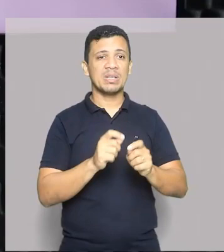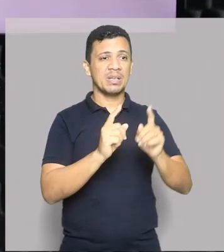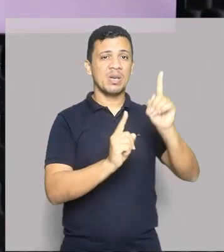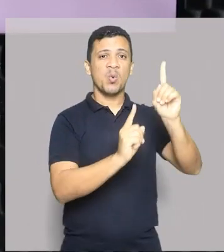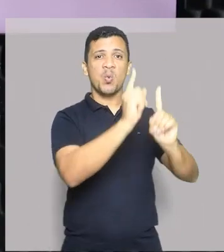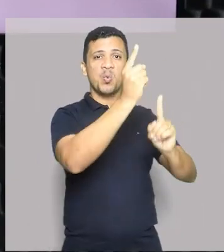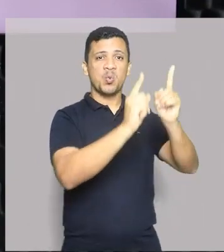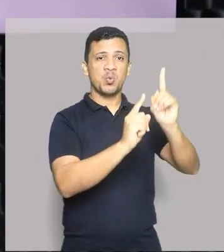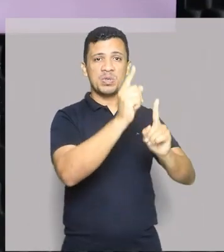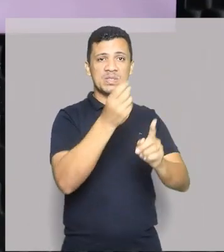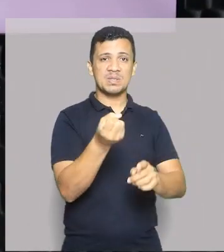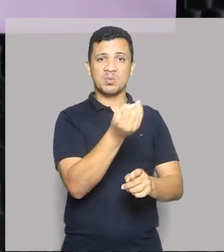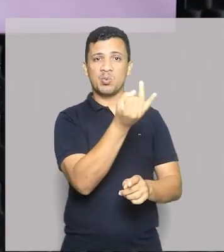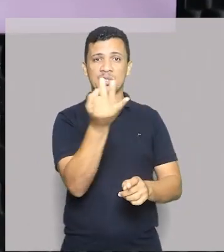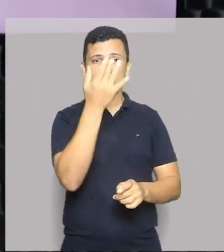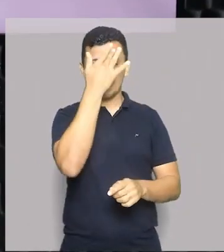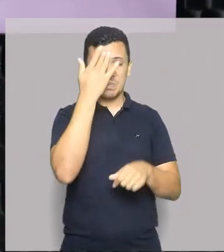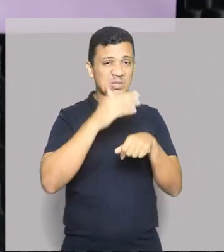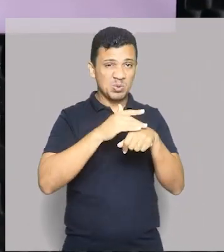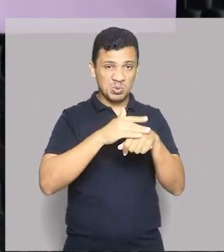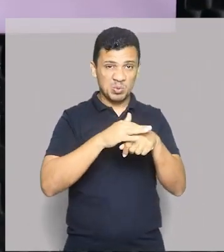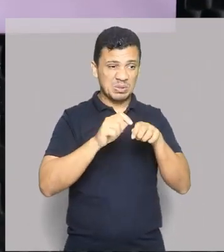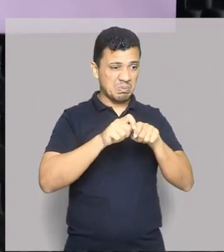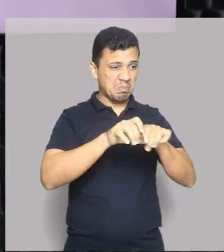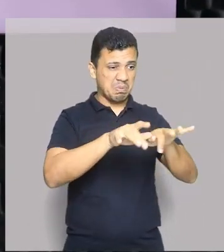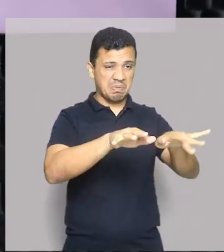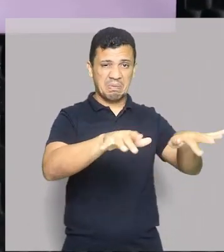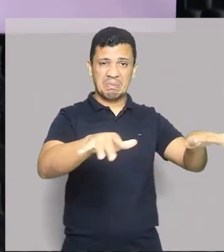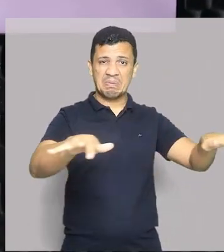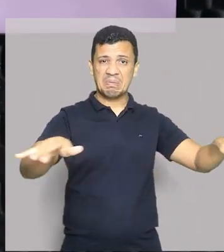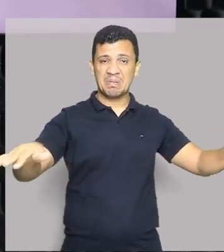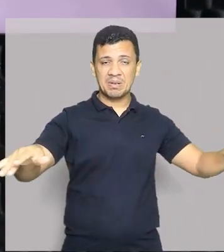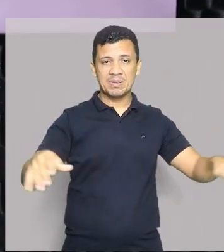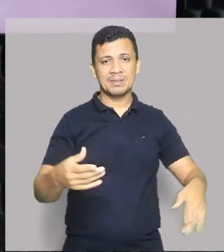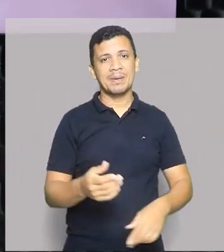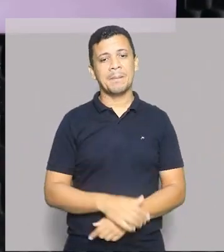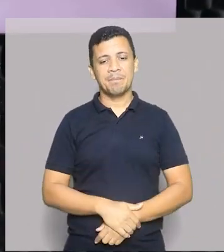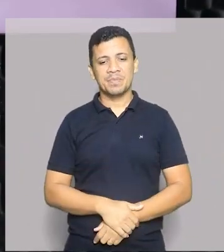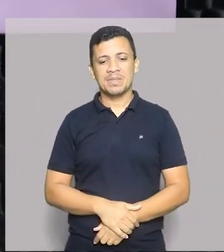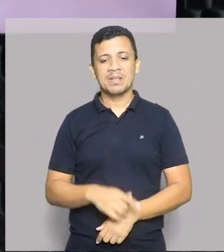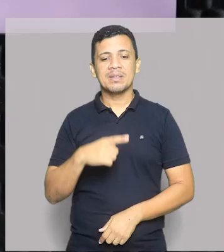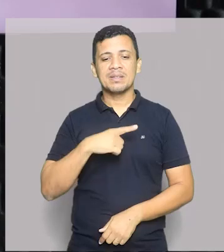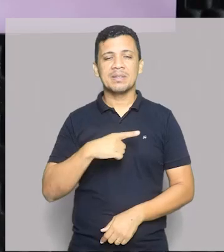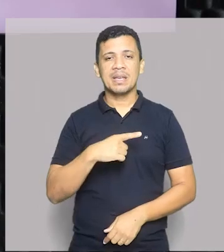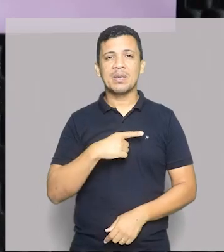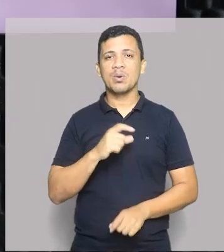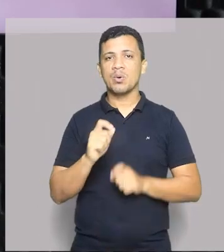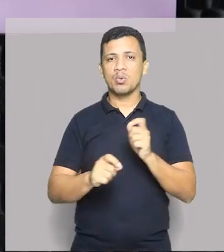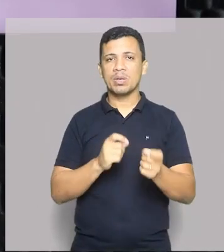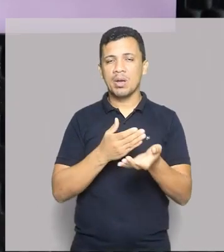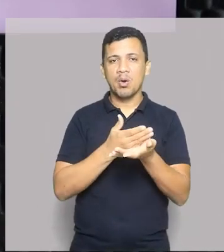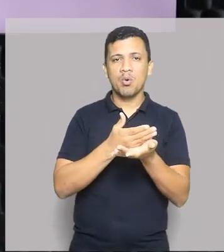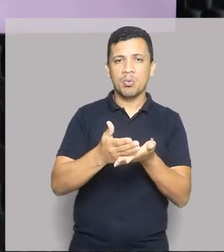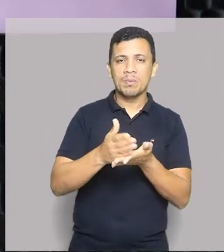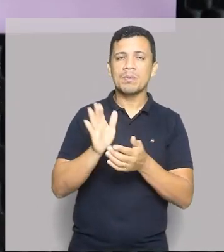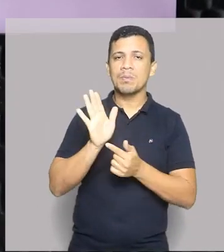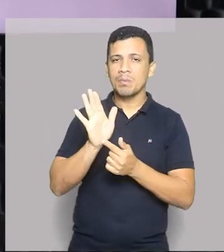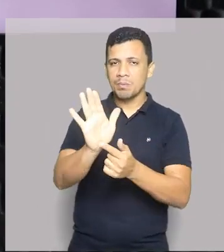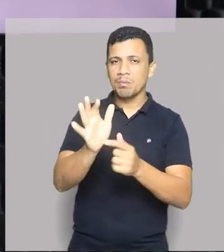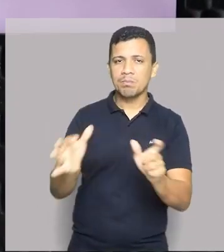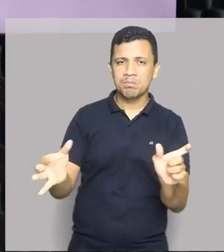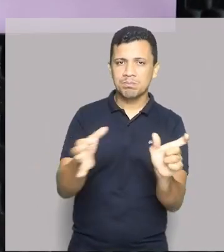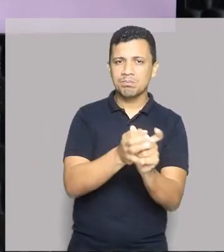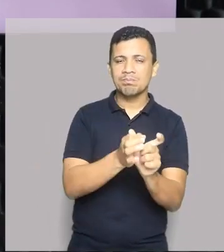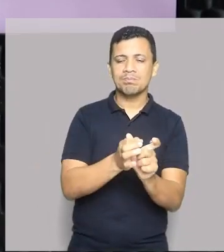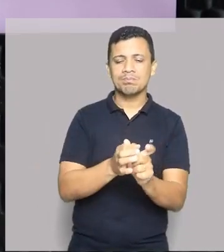foi a causa? As pessoas não obedeceram ao distanciamento. A oração que está sendo introduzida pelo conectivo passa ideia de causa. Na